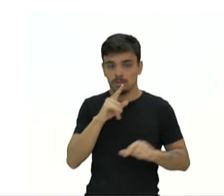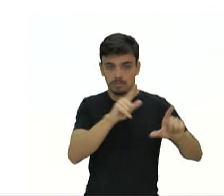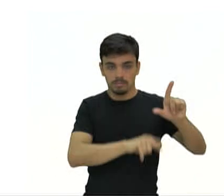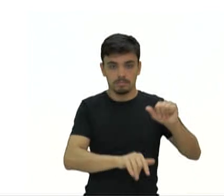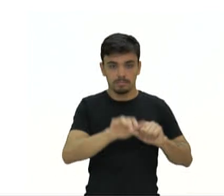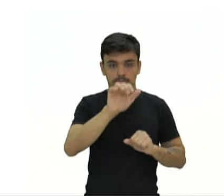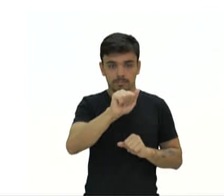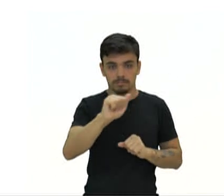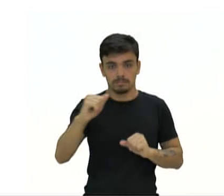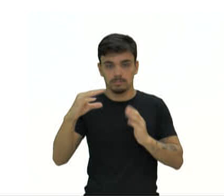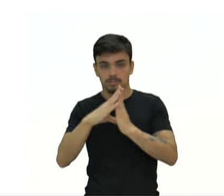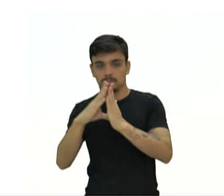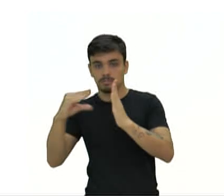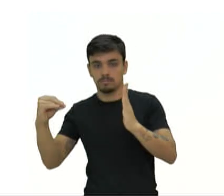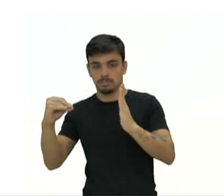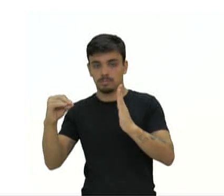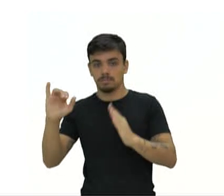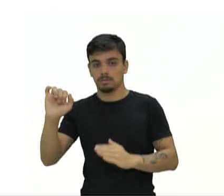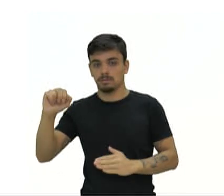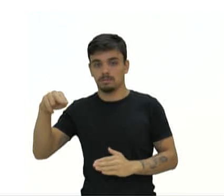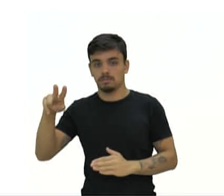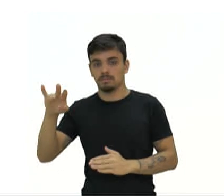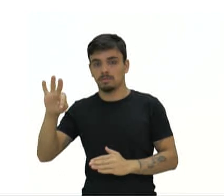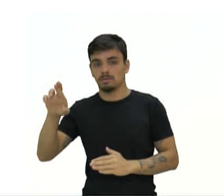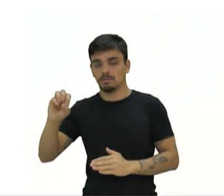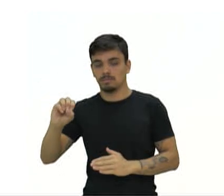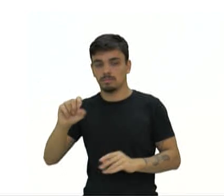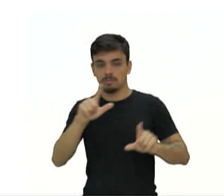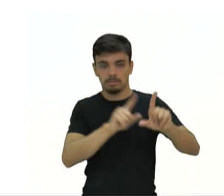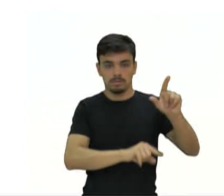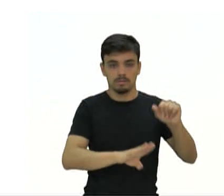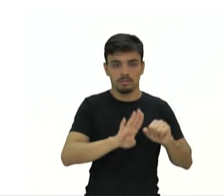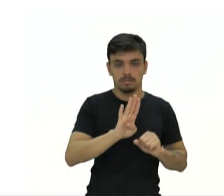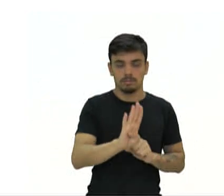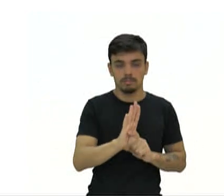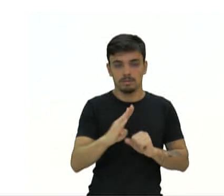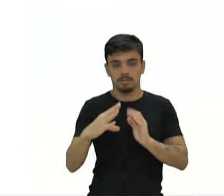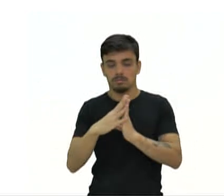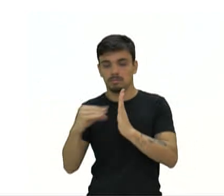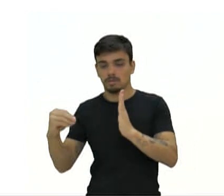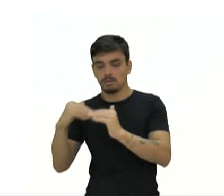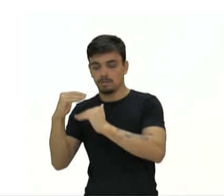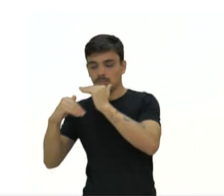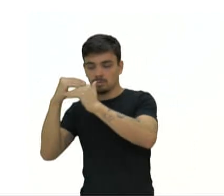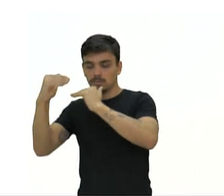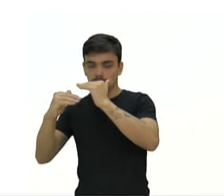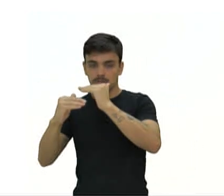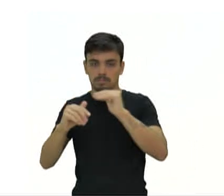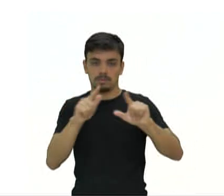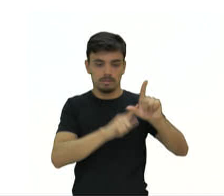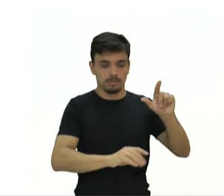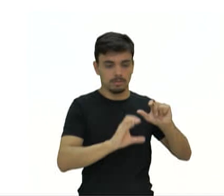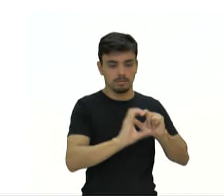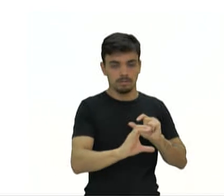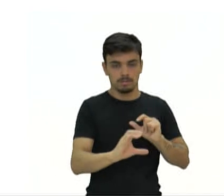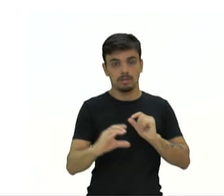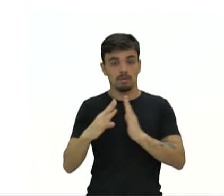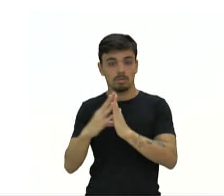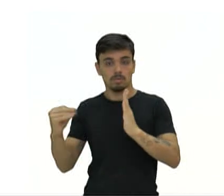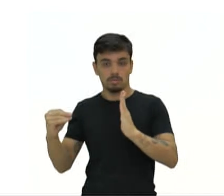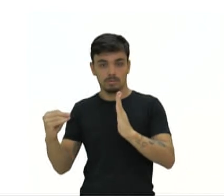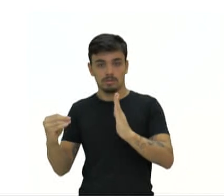A, clonagem in vitro, letra B, clonagem reprodutiva, letra C,